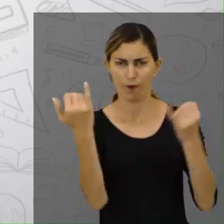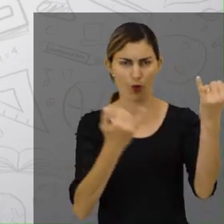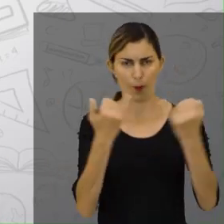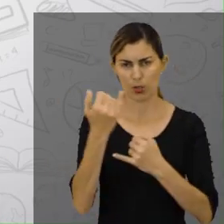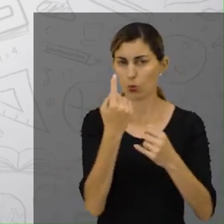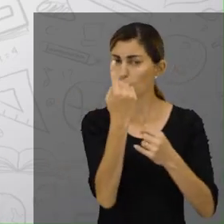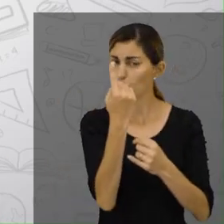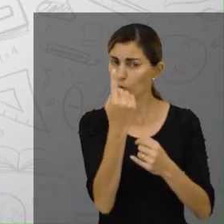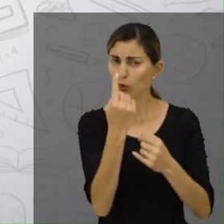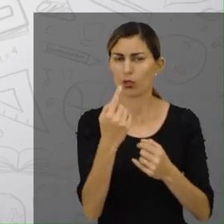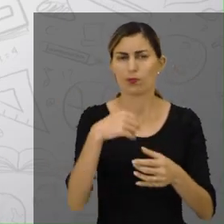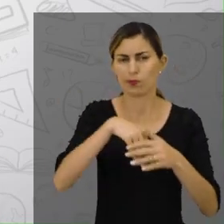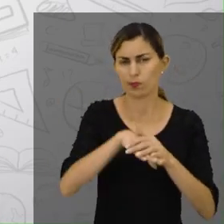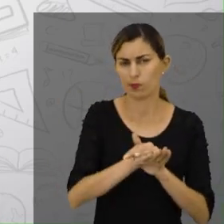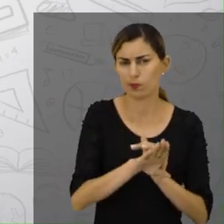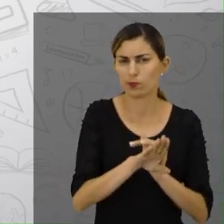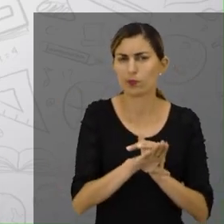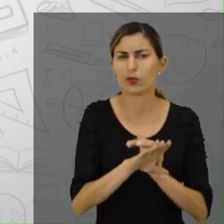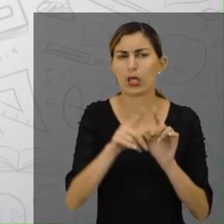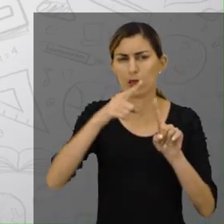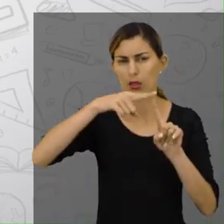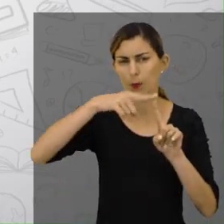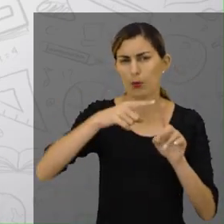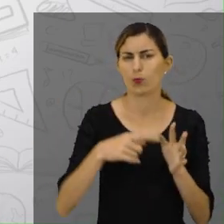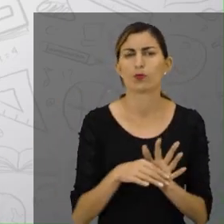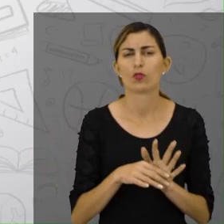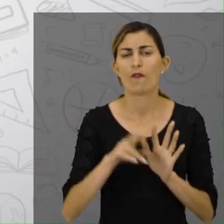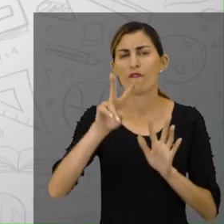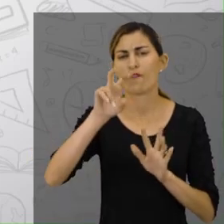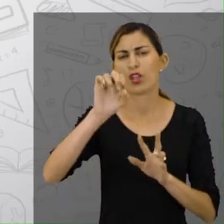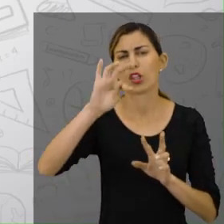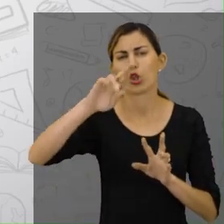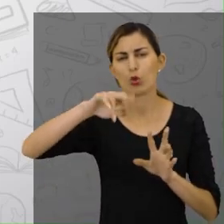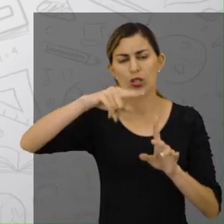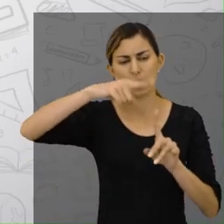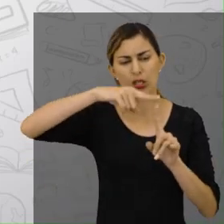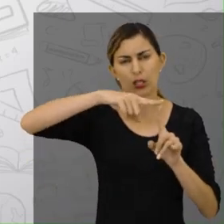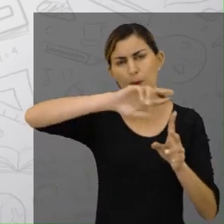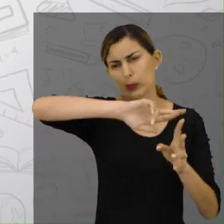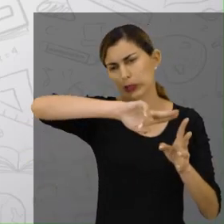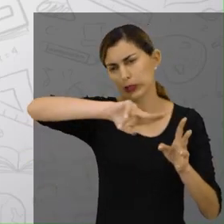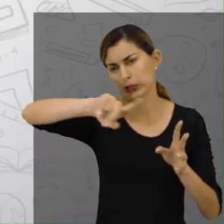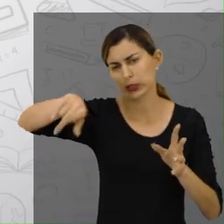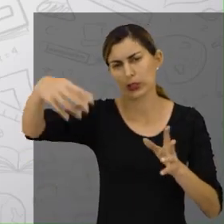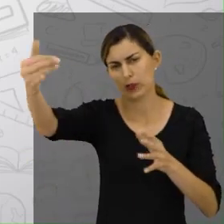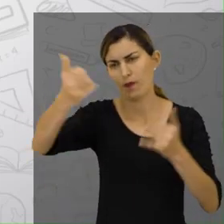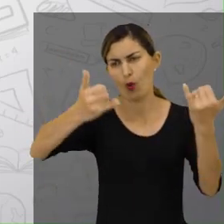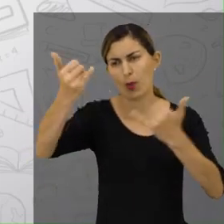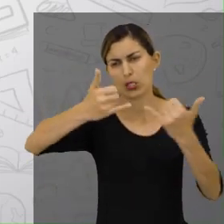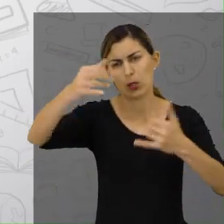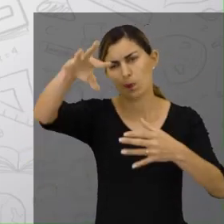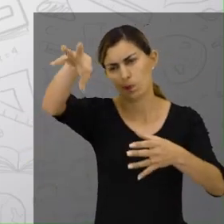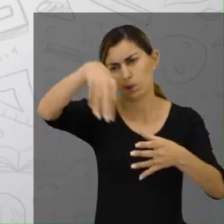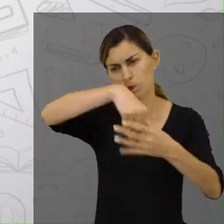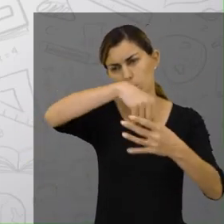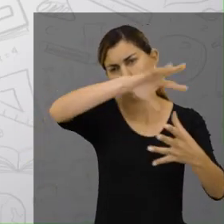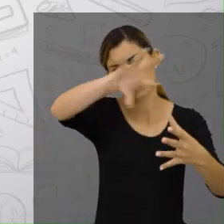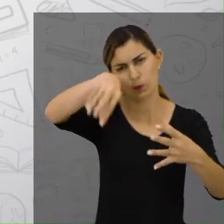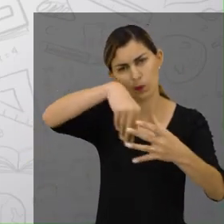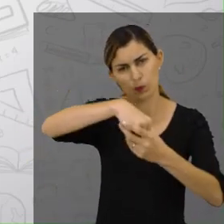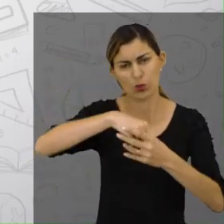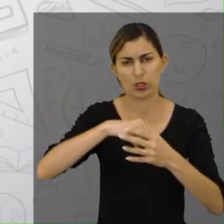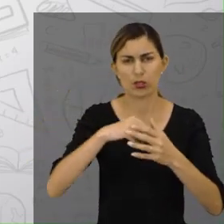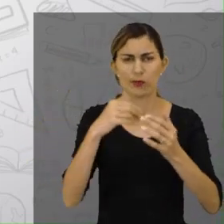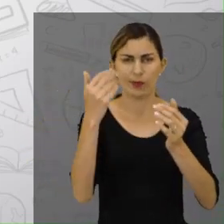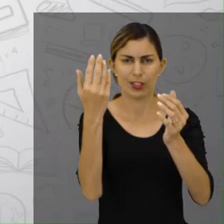única informação em um determinado tipo, nos vetores a gente pode armazenar uma série de